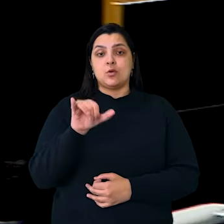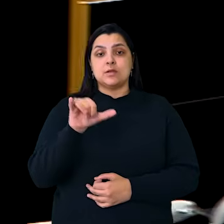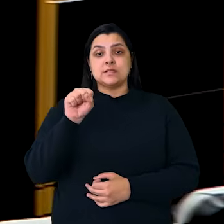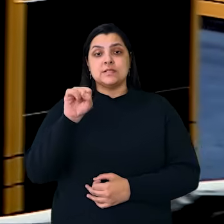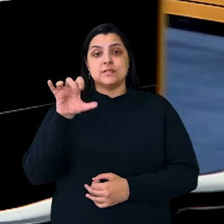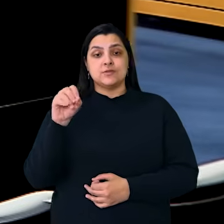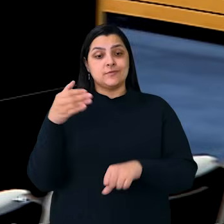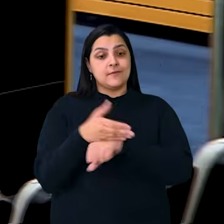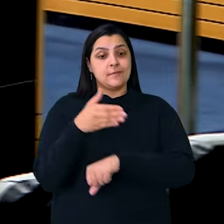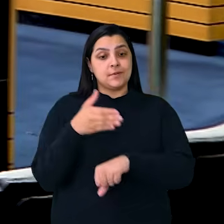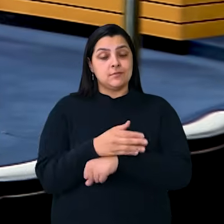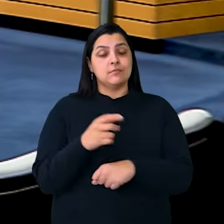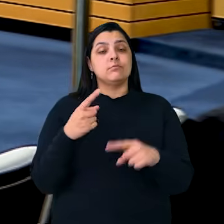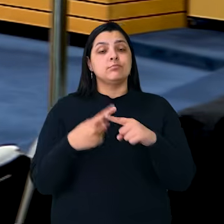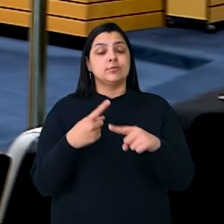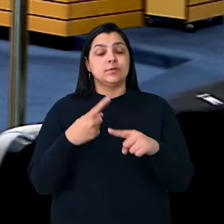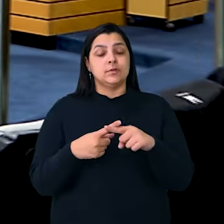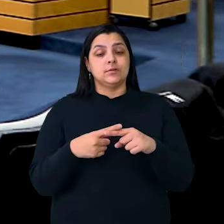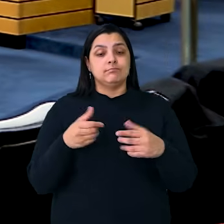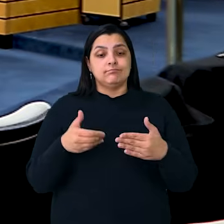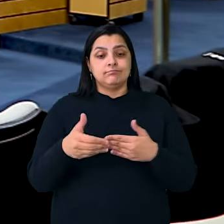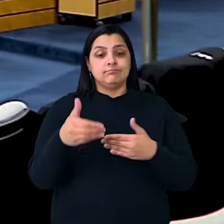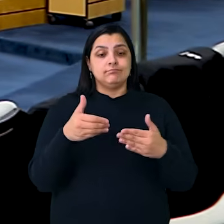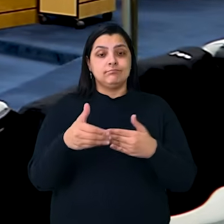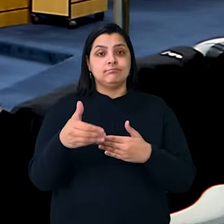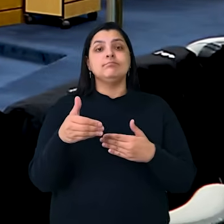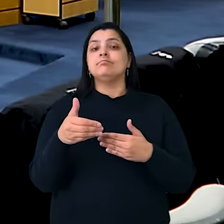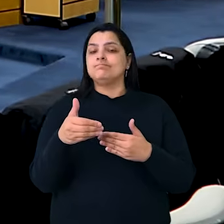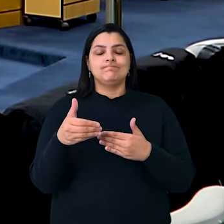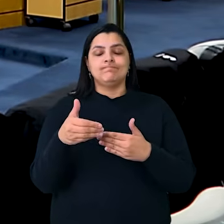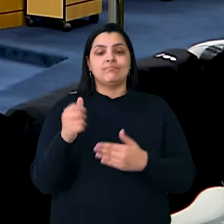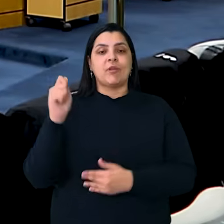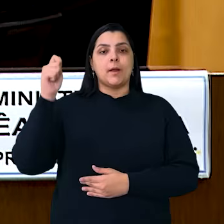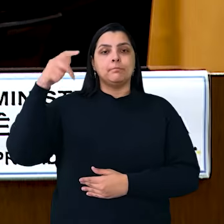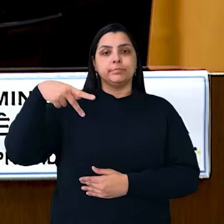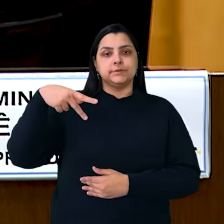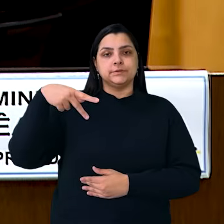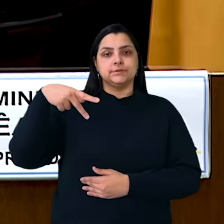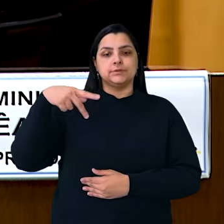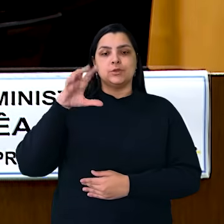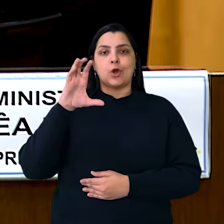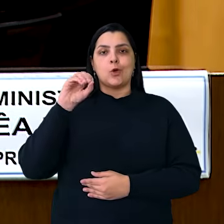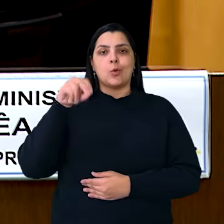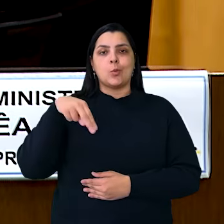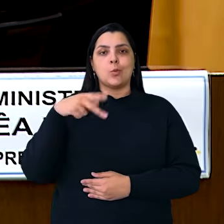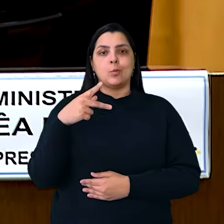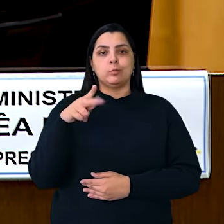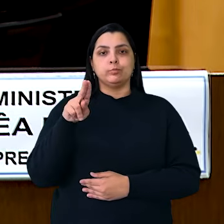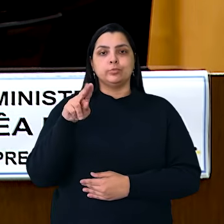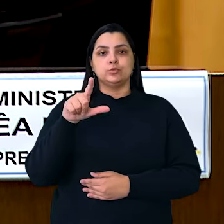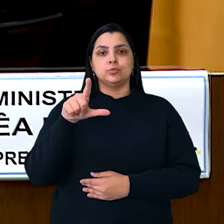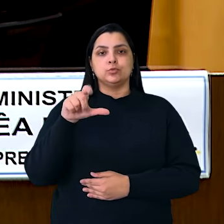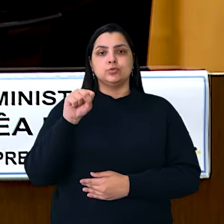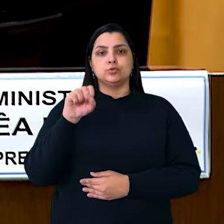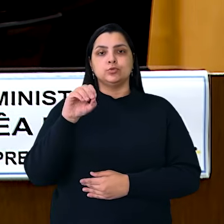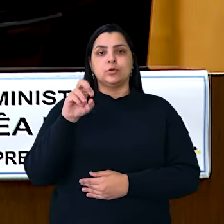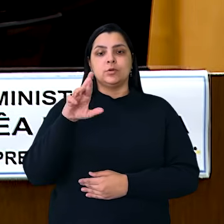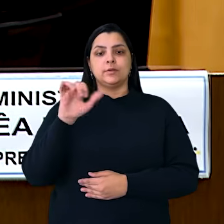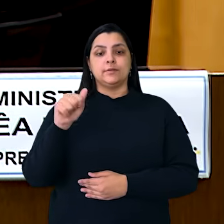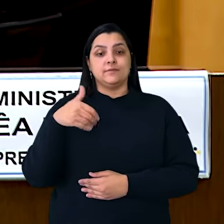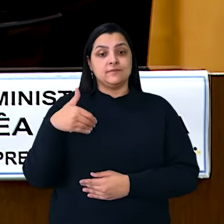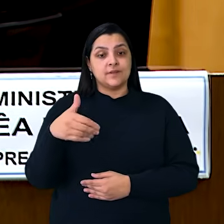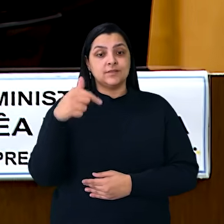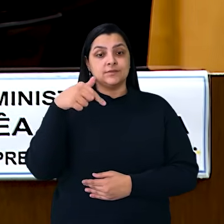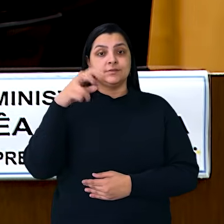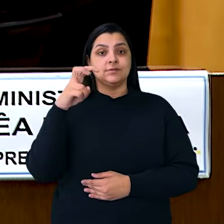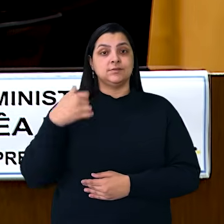Corrêa da Veiga participa, já que está a poucas semanas de deixar a corte, em função da aposentadoria compulsória. Ele